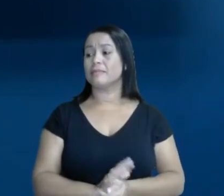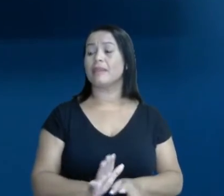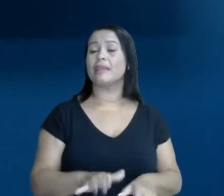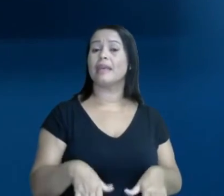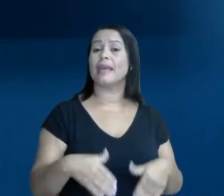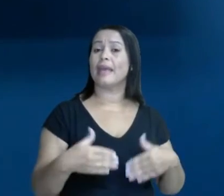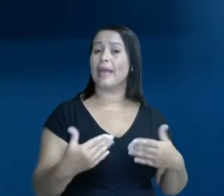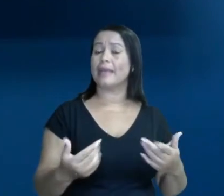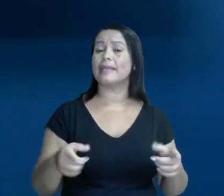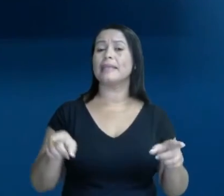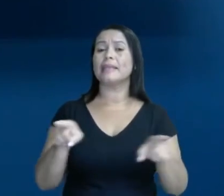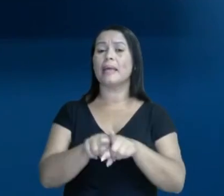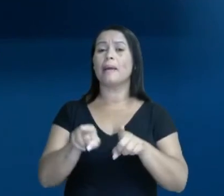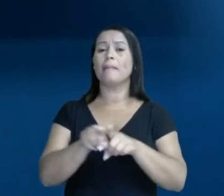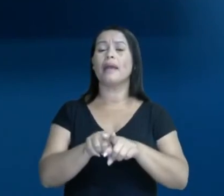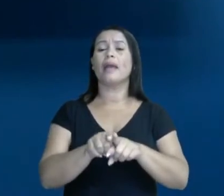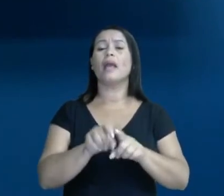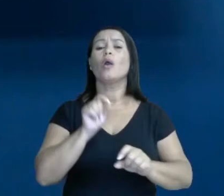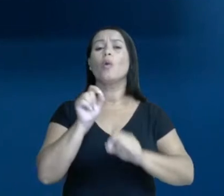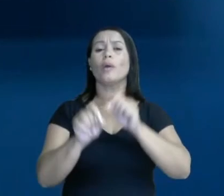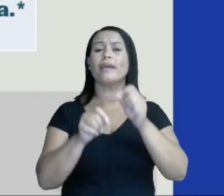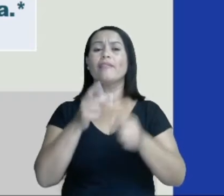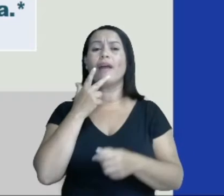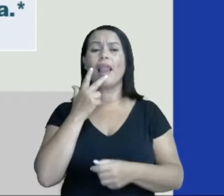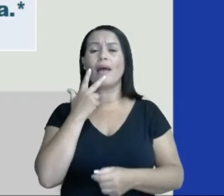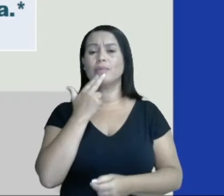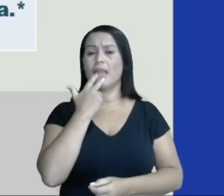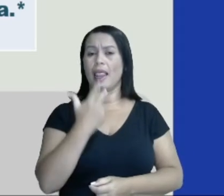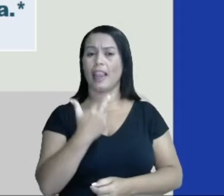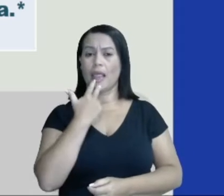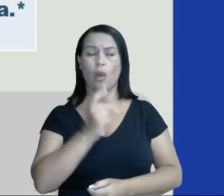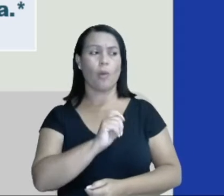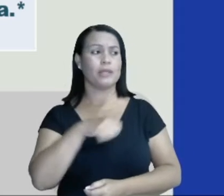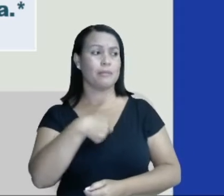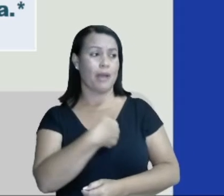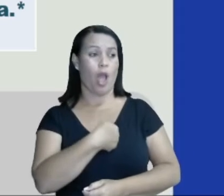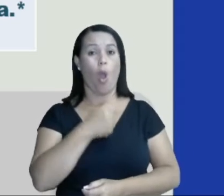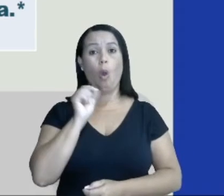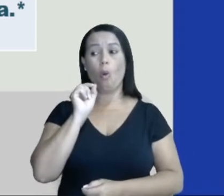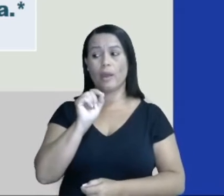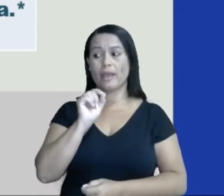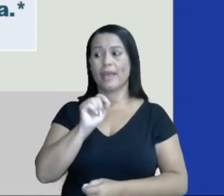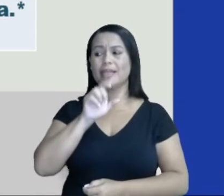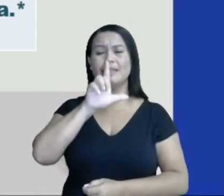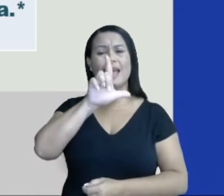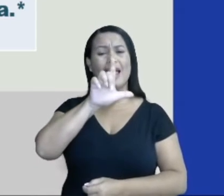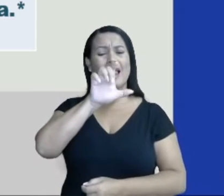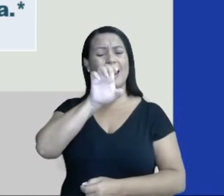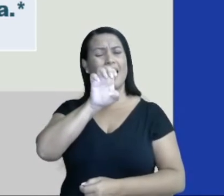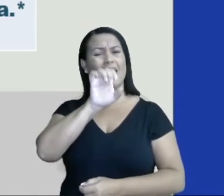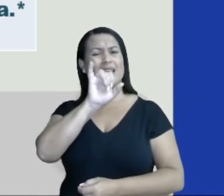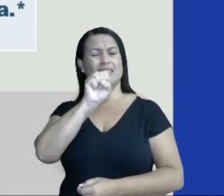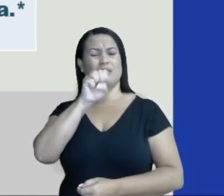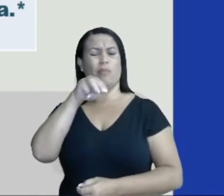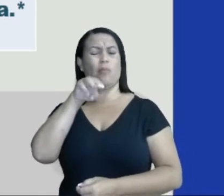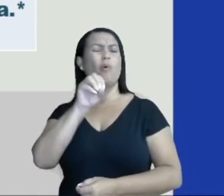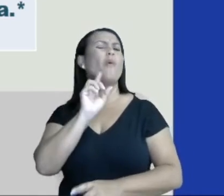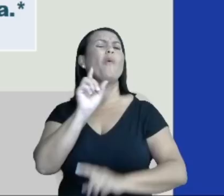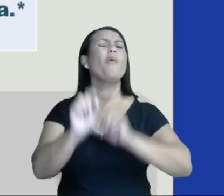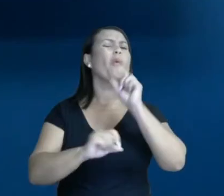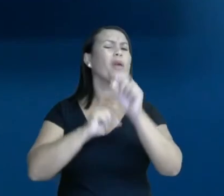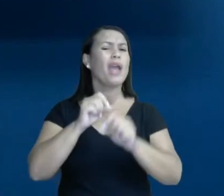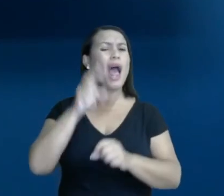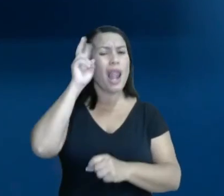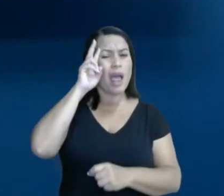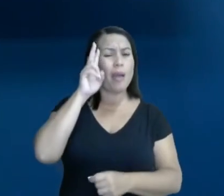E aí, a gente entra no que a gente chama em língua espanhola de leísmo. Que danado é leísmo? Lembra que a gente estudou